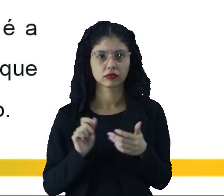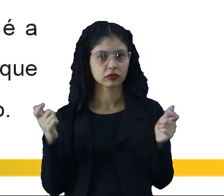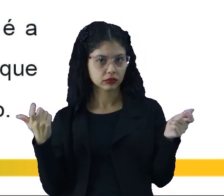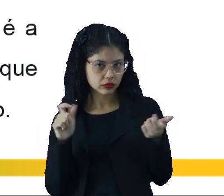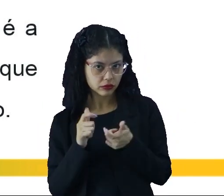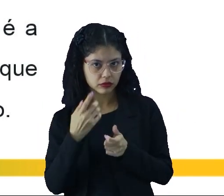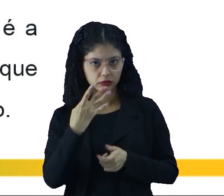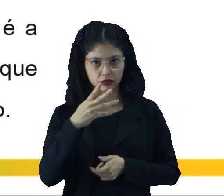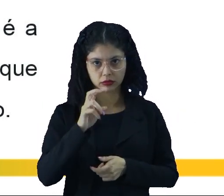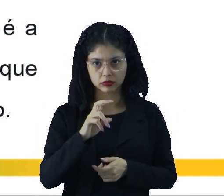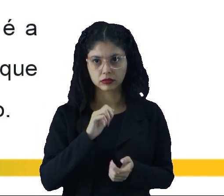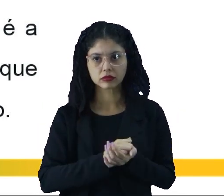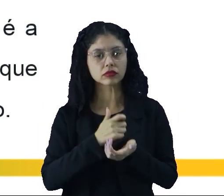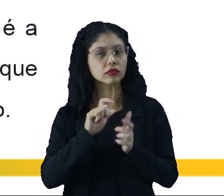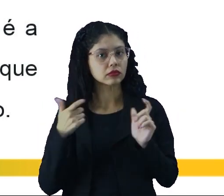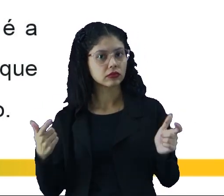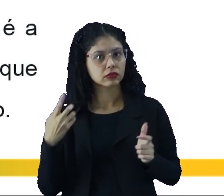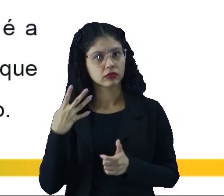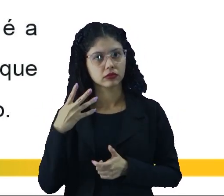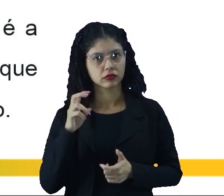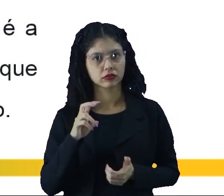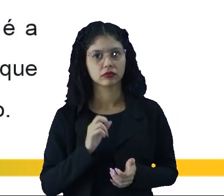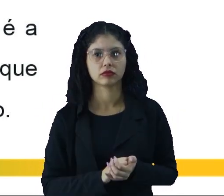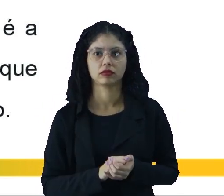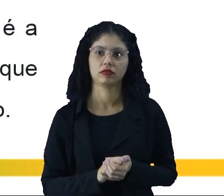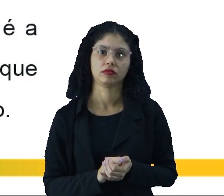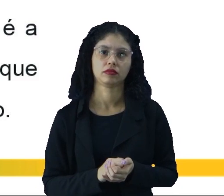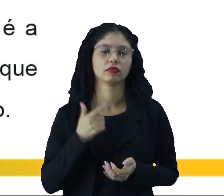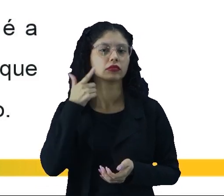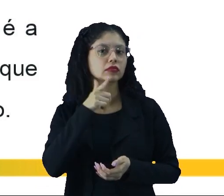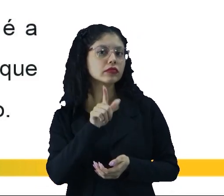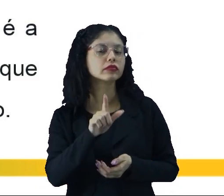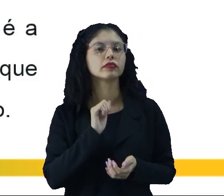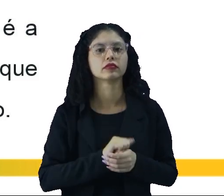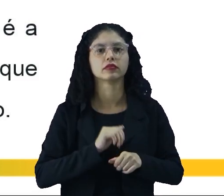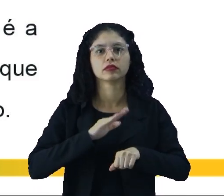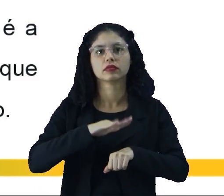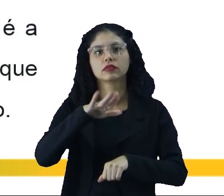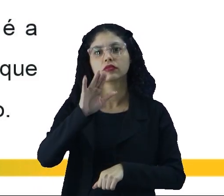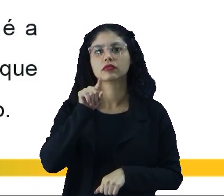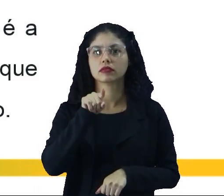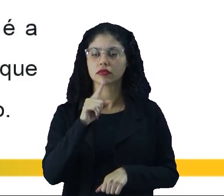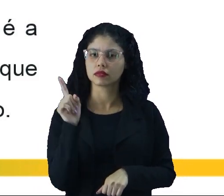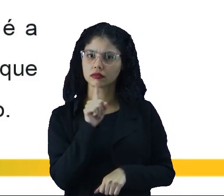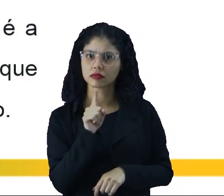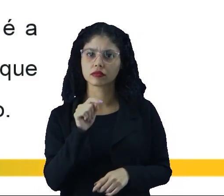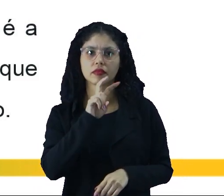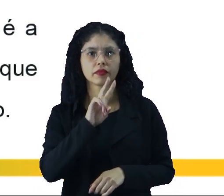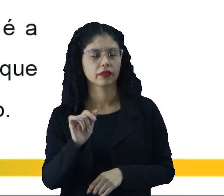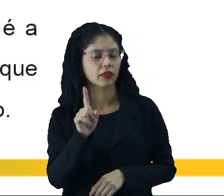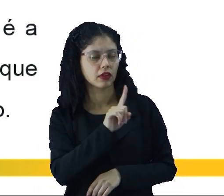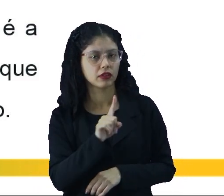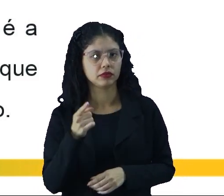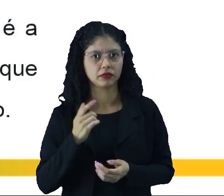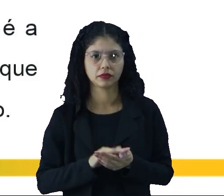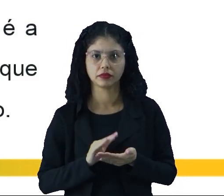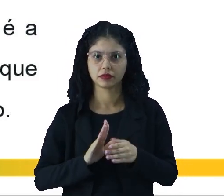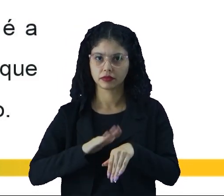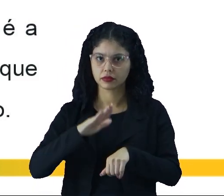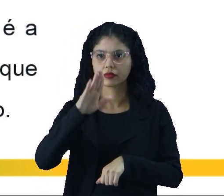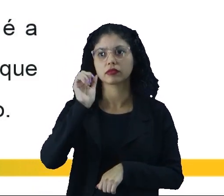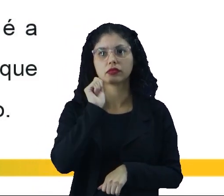de 45, um ângulo maior de 45, o alcance máximo não será esse. Ele não vai alcançar o alcance